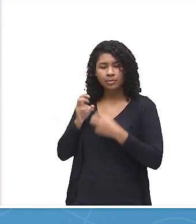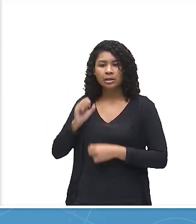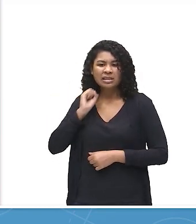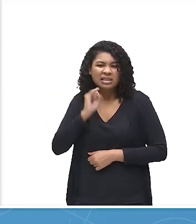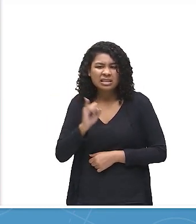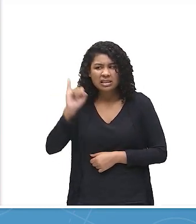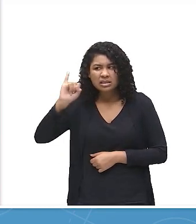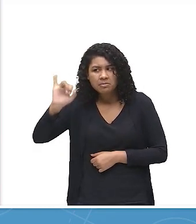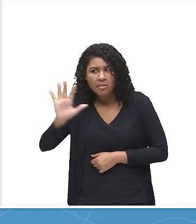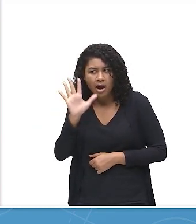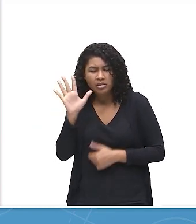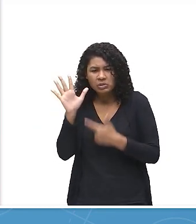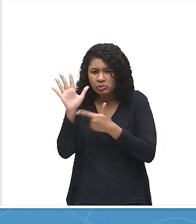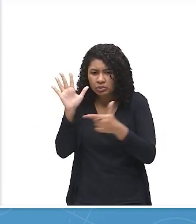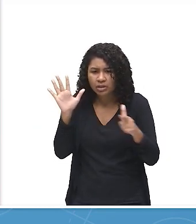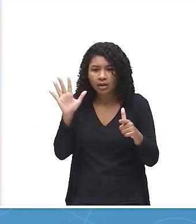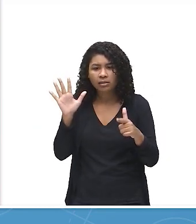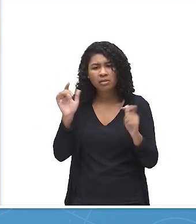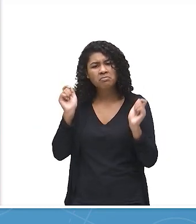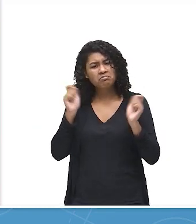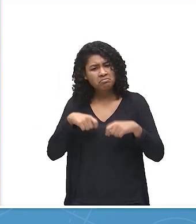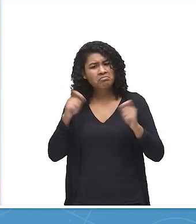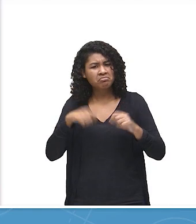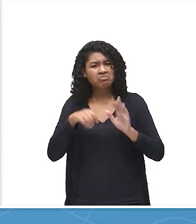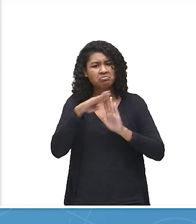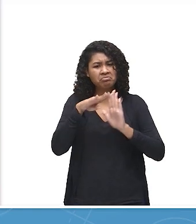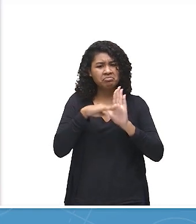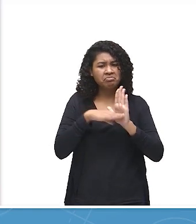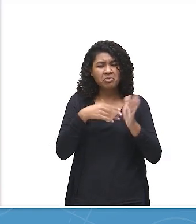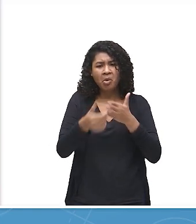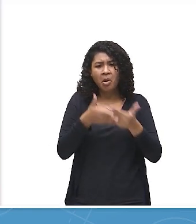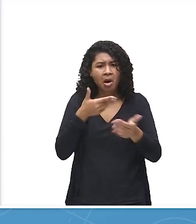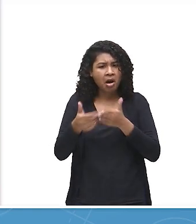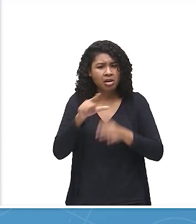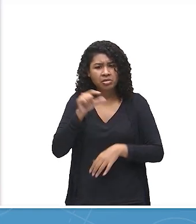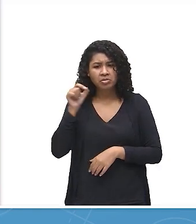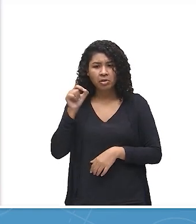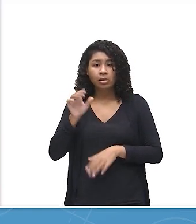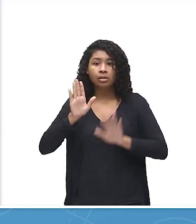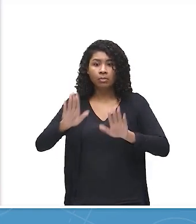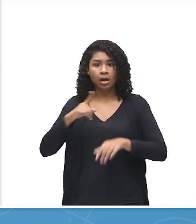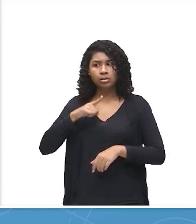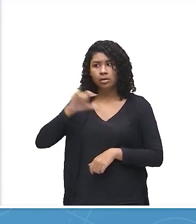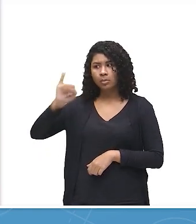escovar os dentes. Pronto.